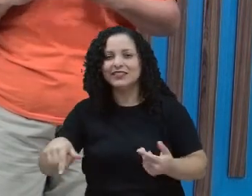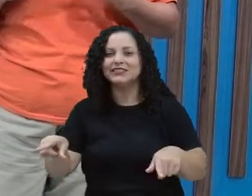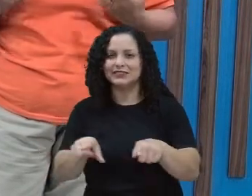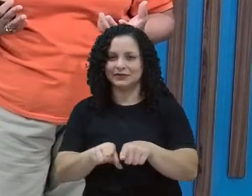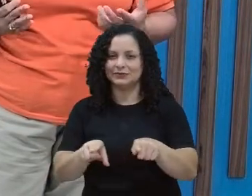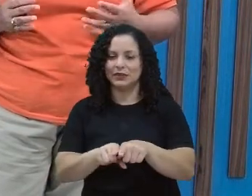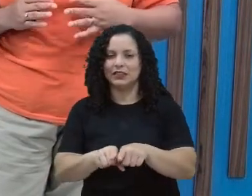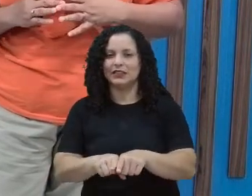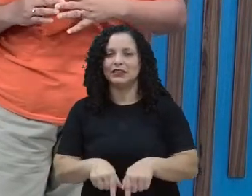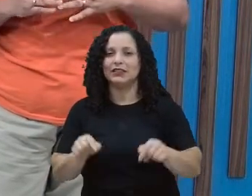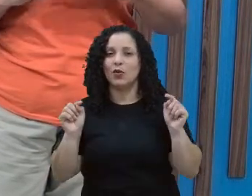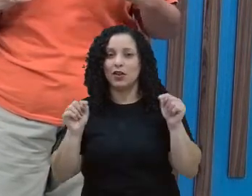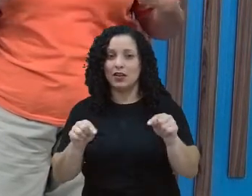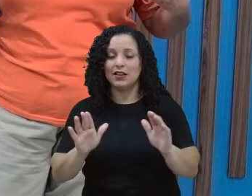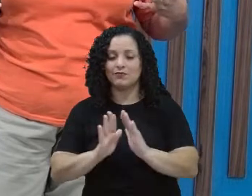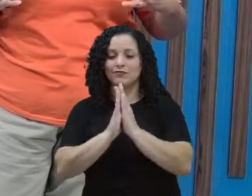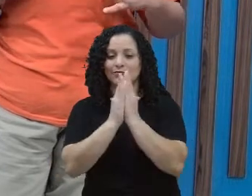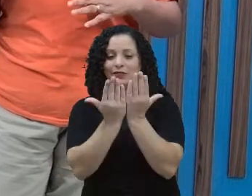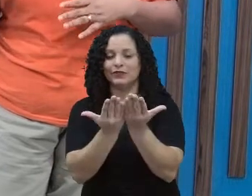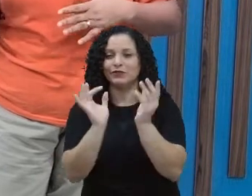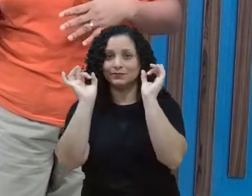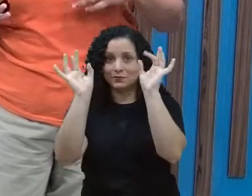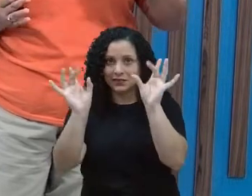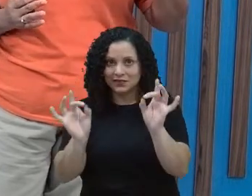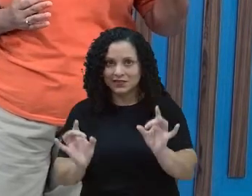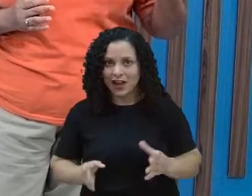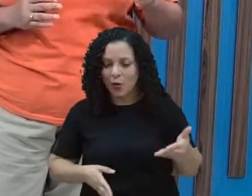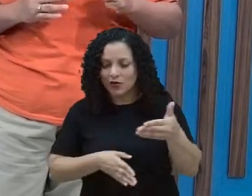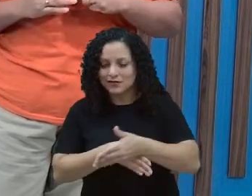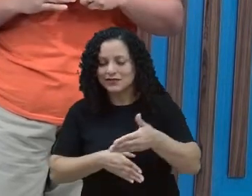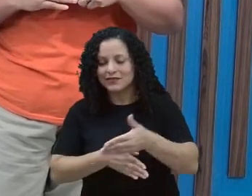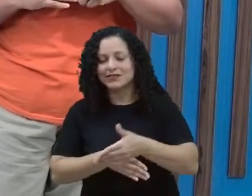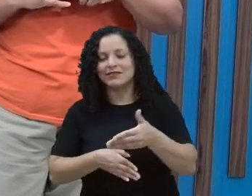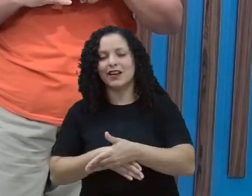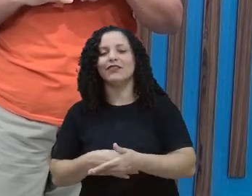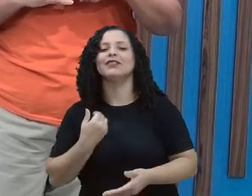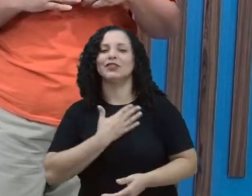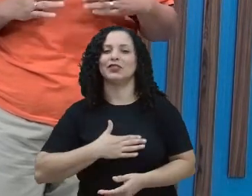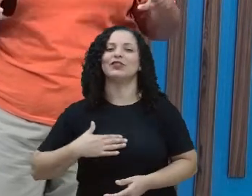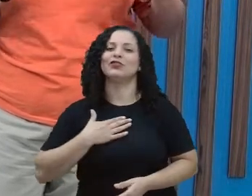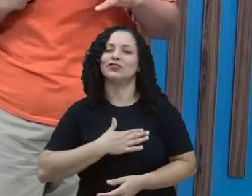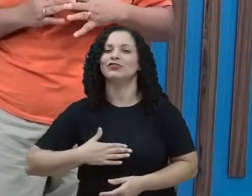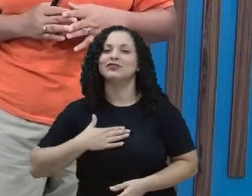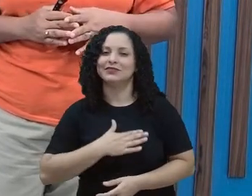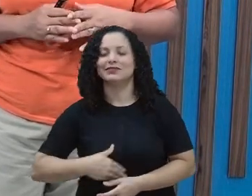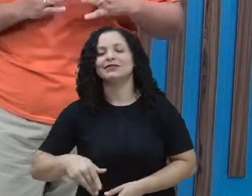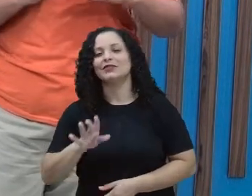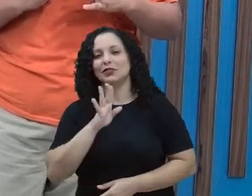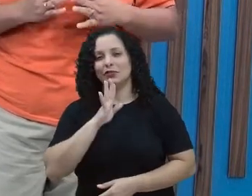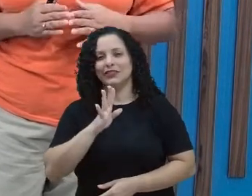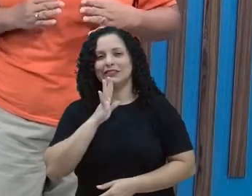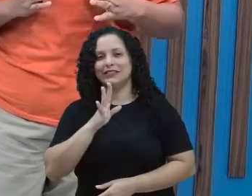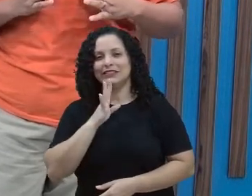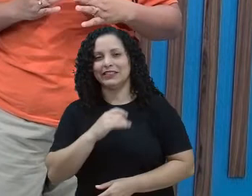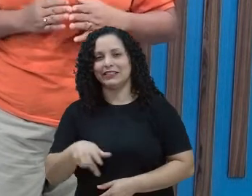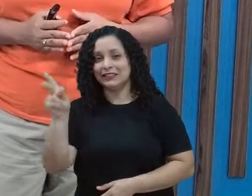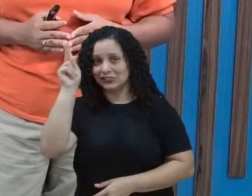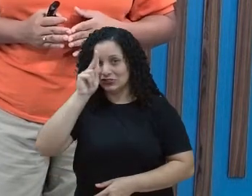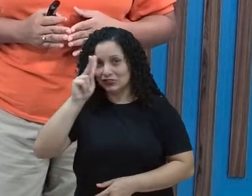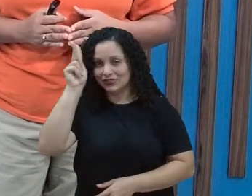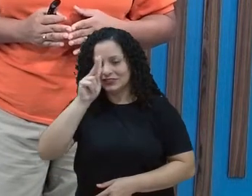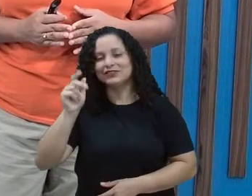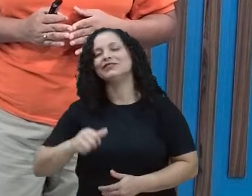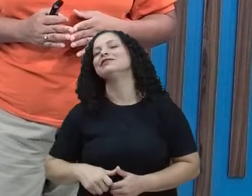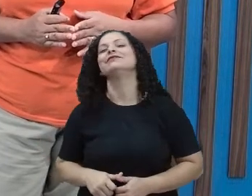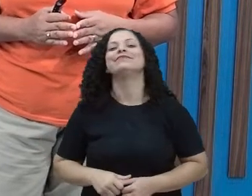livro riquíssimo que todo mundo pode ir lá acessar e vai gostar bastante de conhecer estas